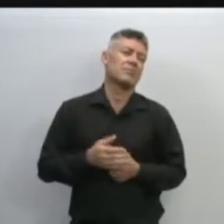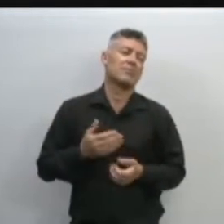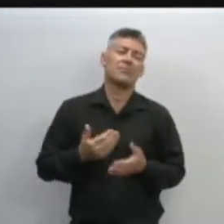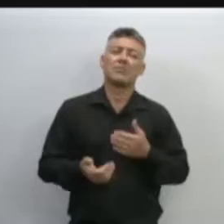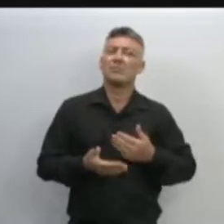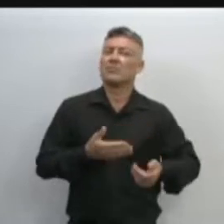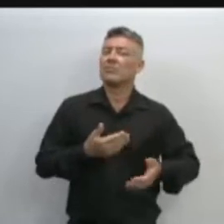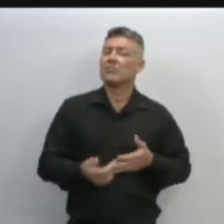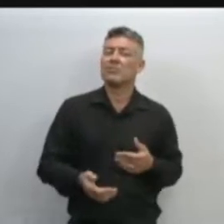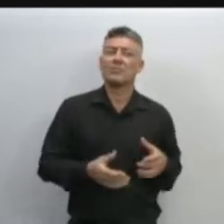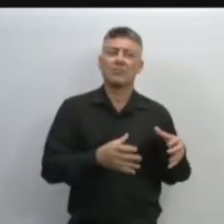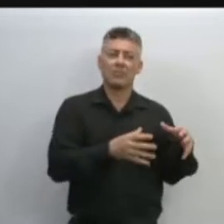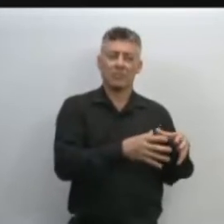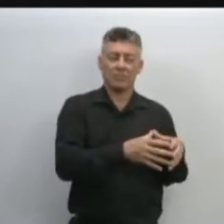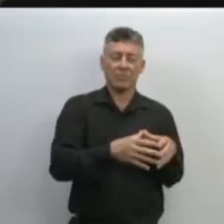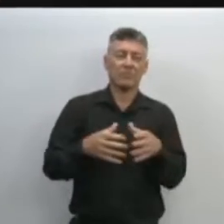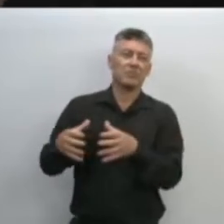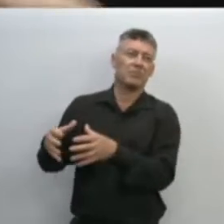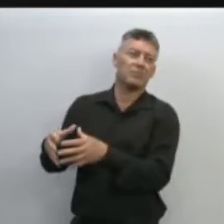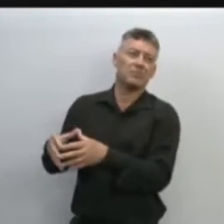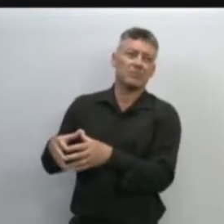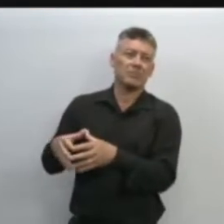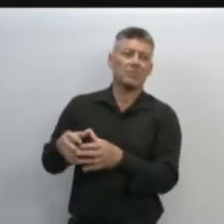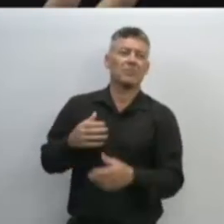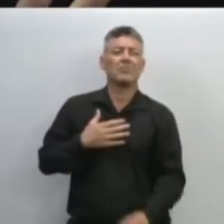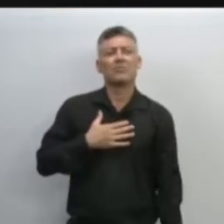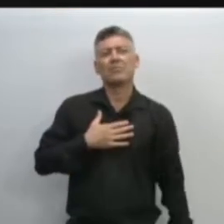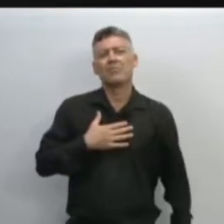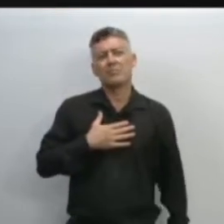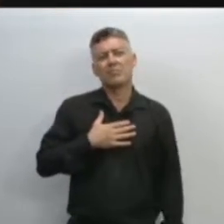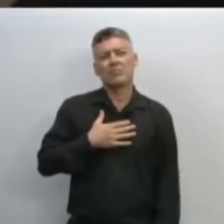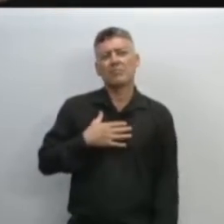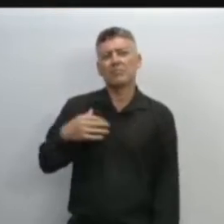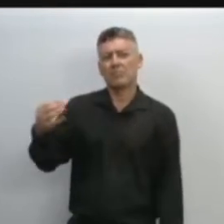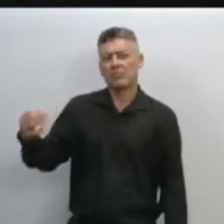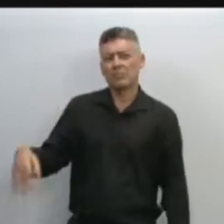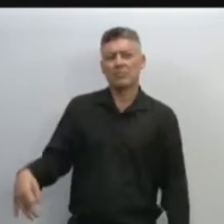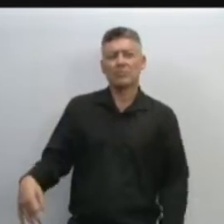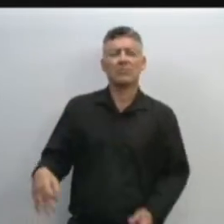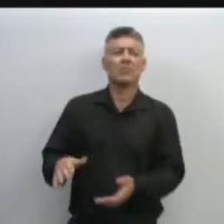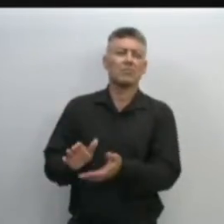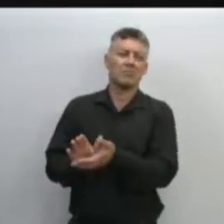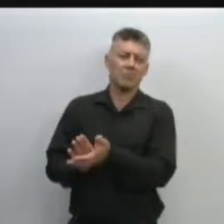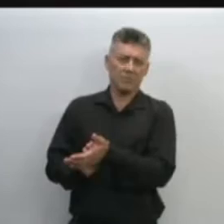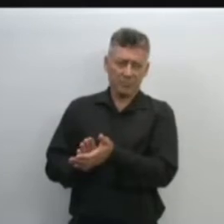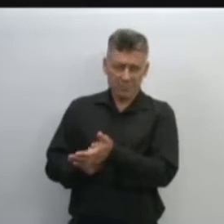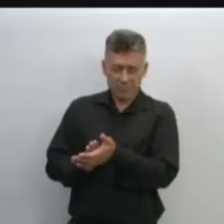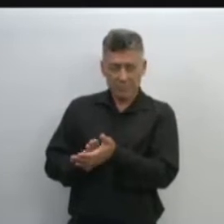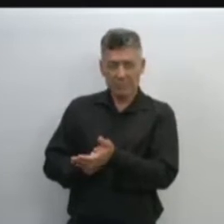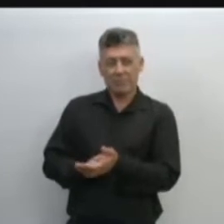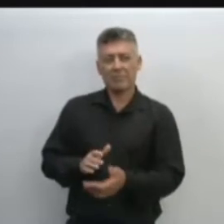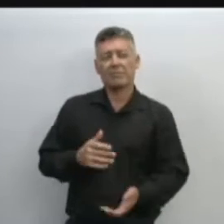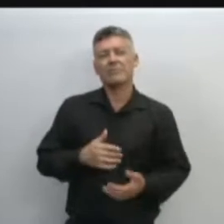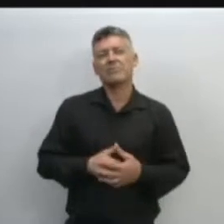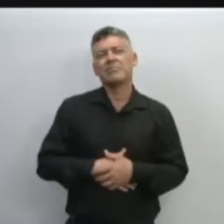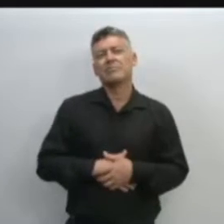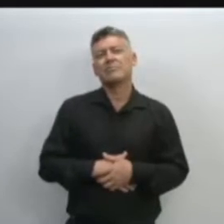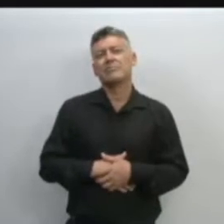de bancada. Então, só para me somar à sua fala, que está corretíssimo, eu parabenizo pela sua,